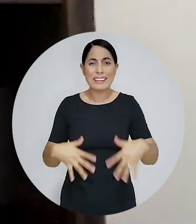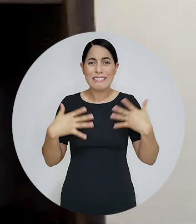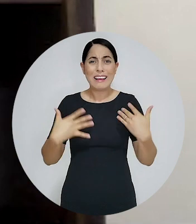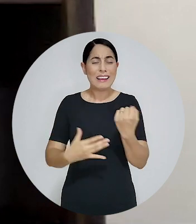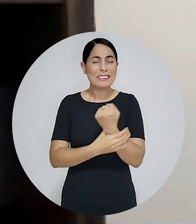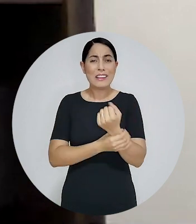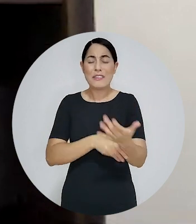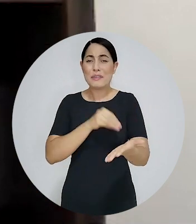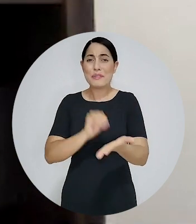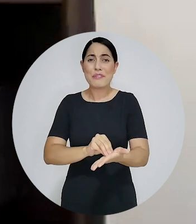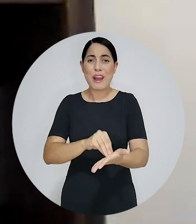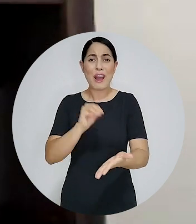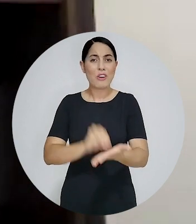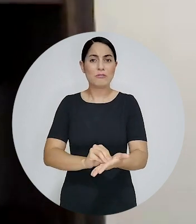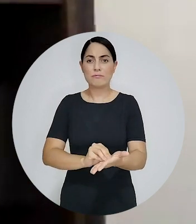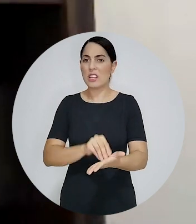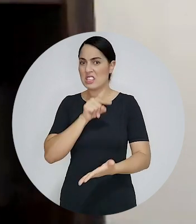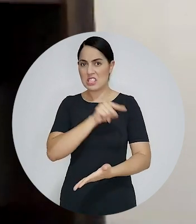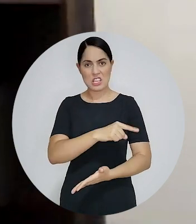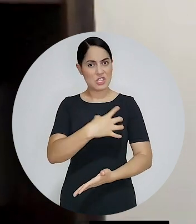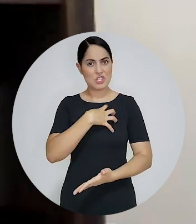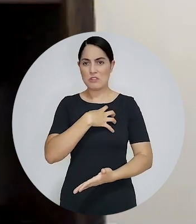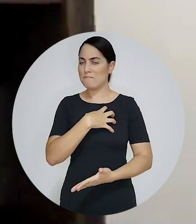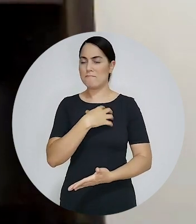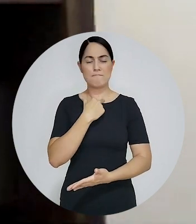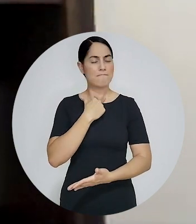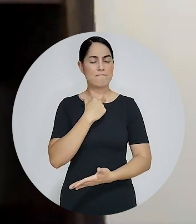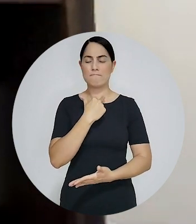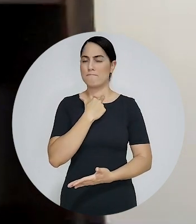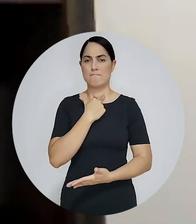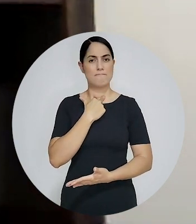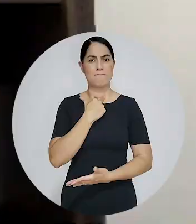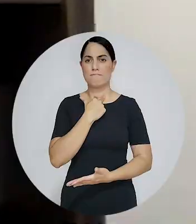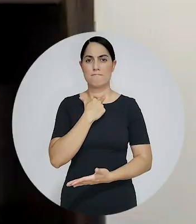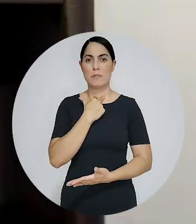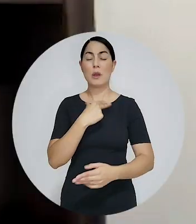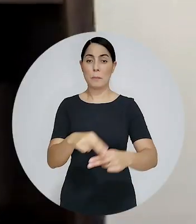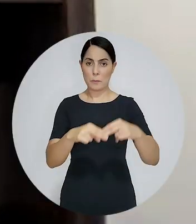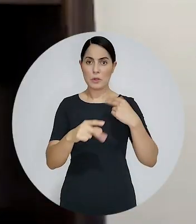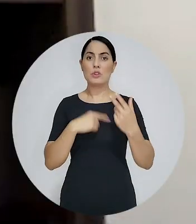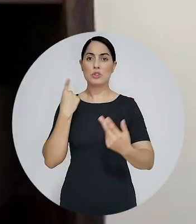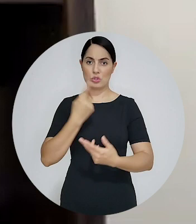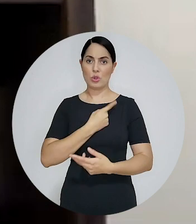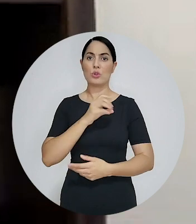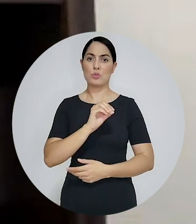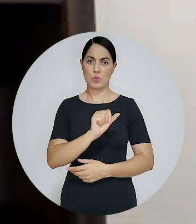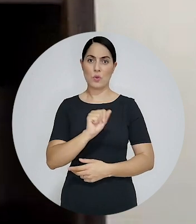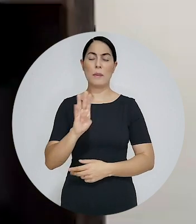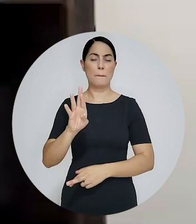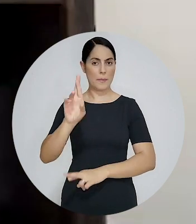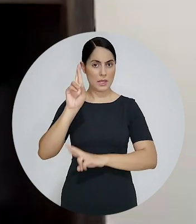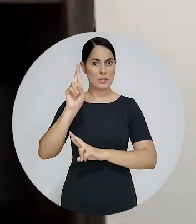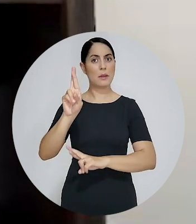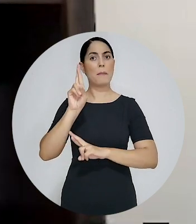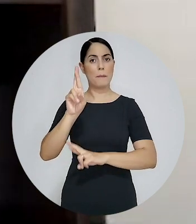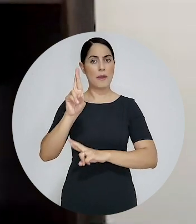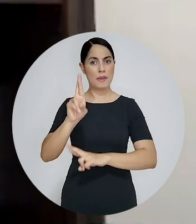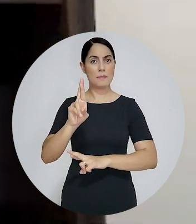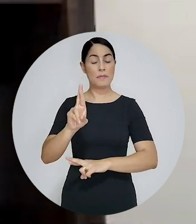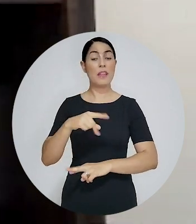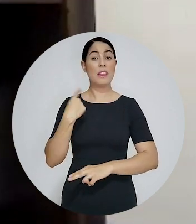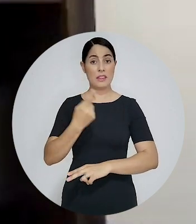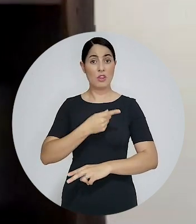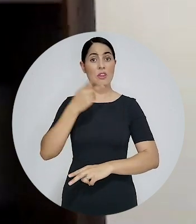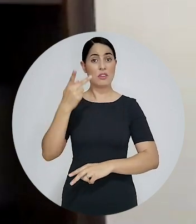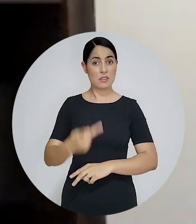em estado de insegurança, e isto não pode ocorrer. É isto que a OAB espera, e é por isto